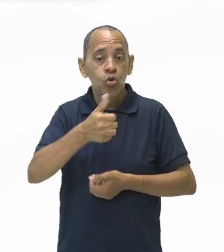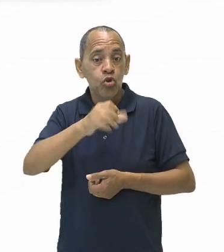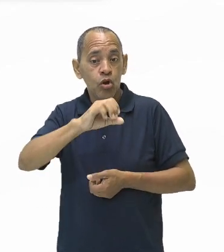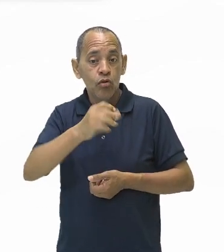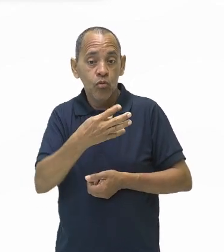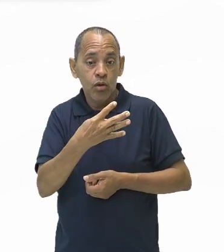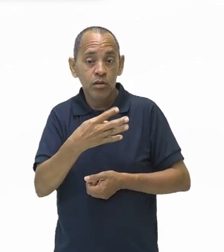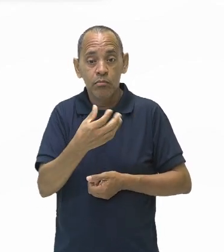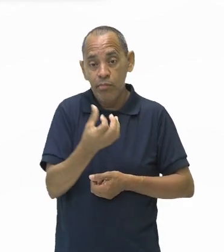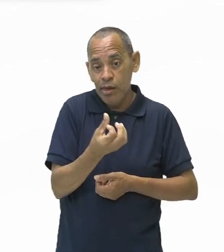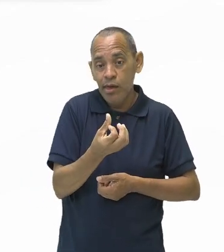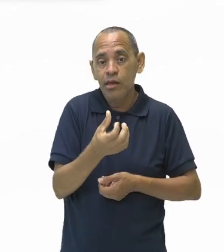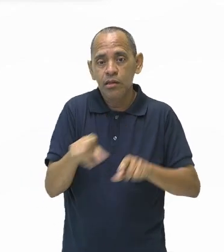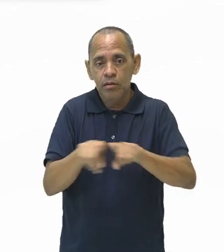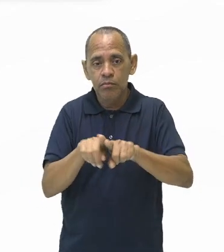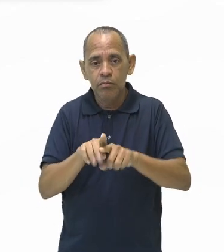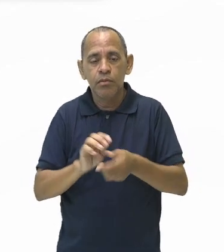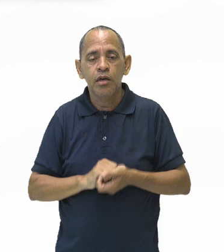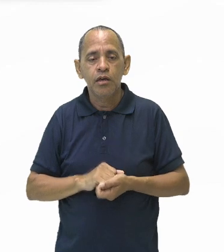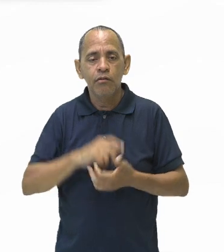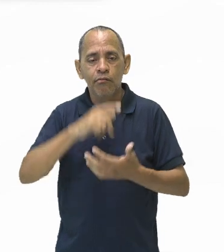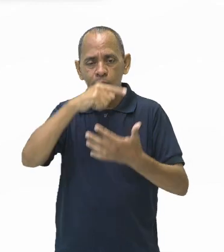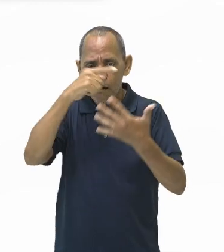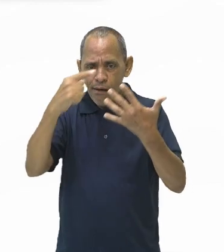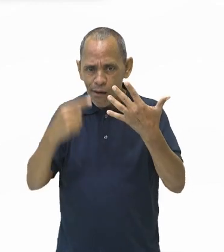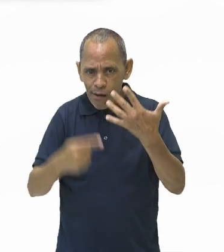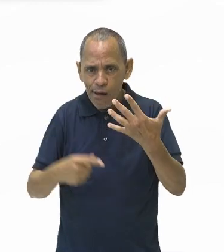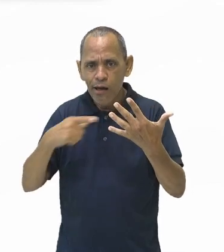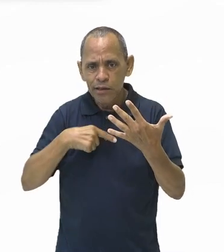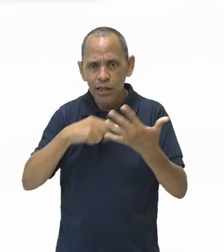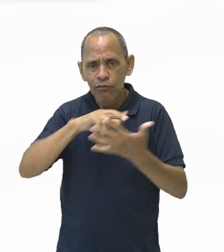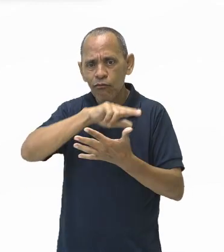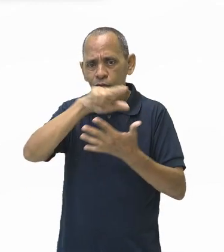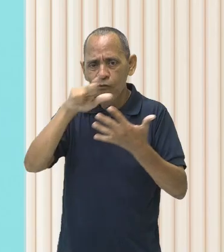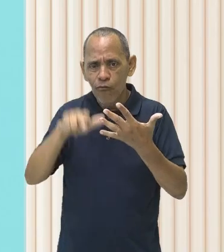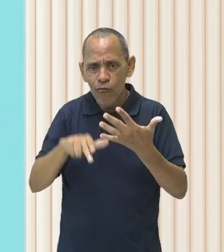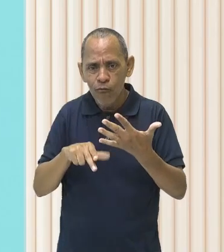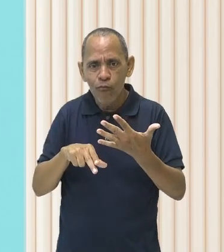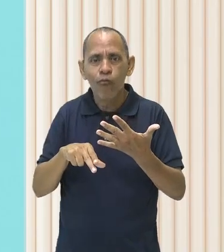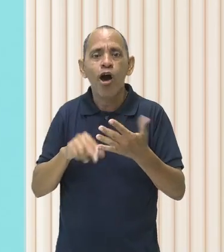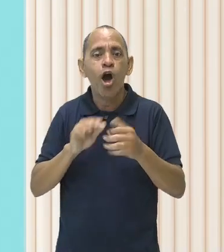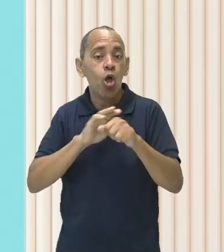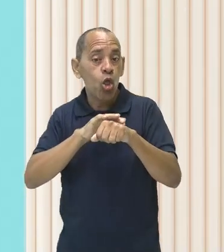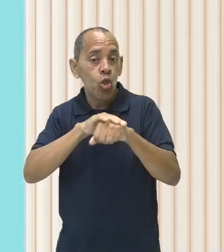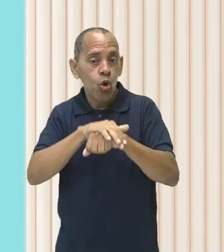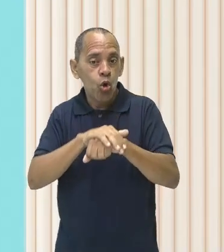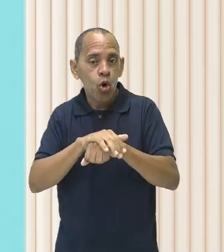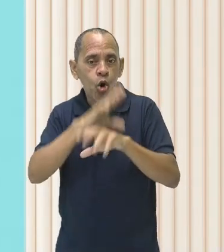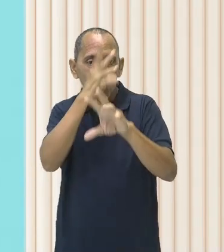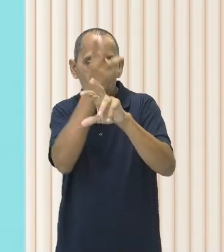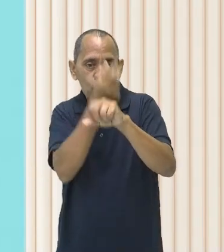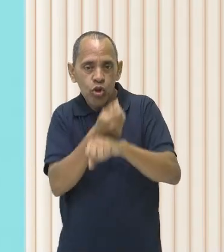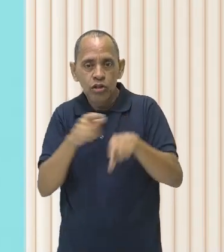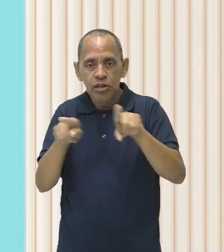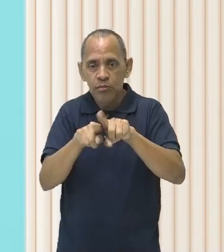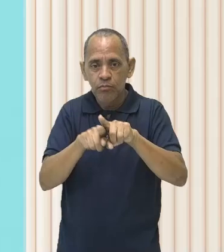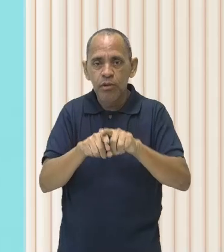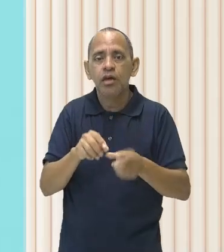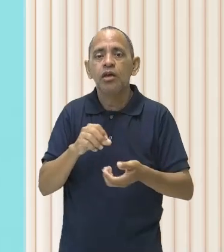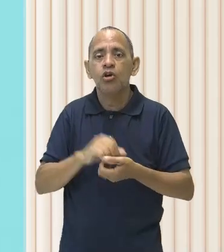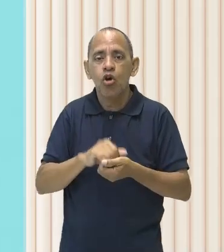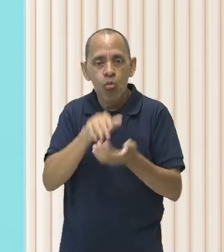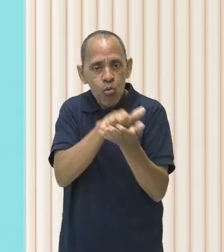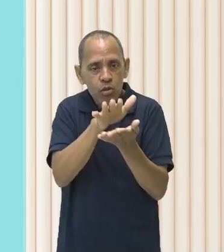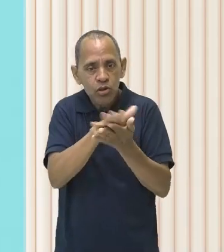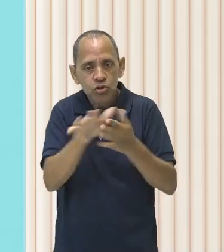nós temos aí Grande Sertão, Veredas, nós temos Noites do Sertão também, como obras dele, tá bom? Vamos